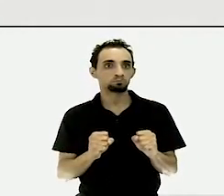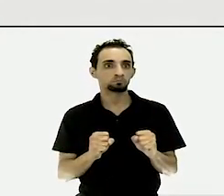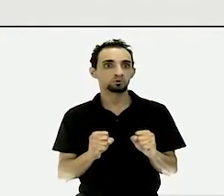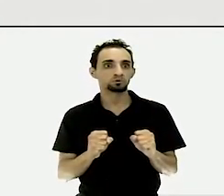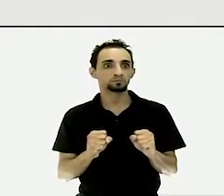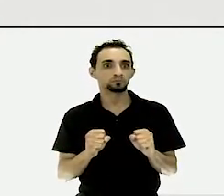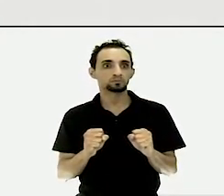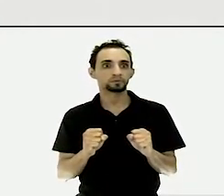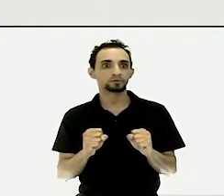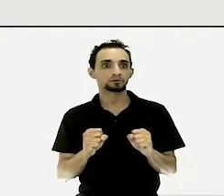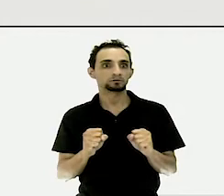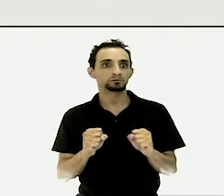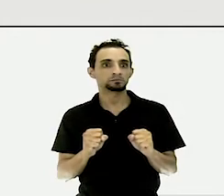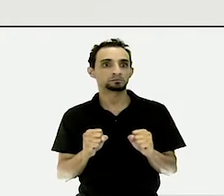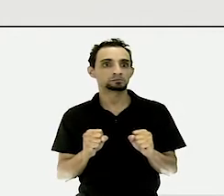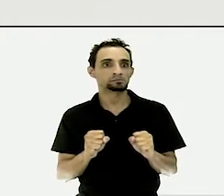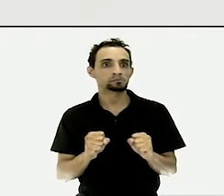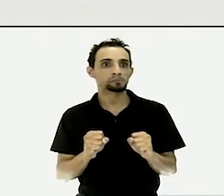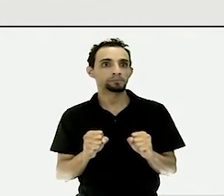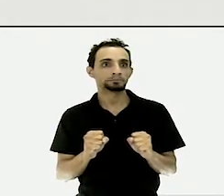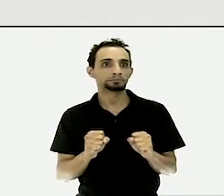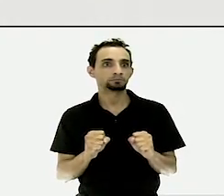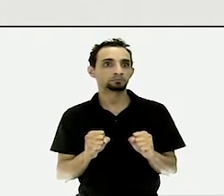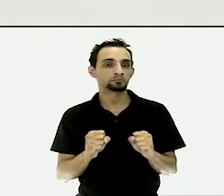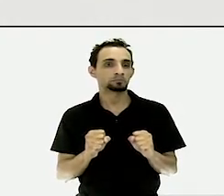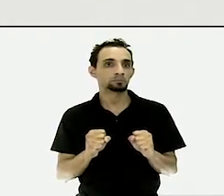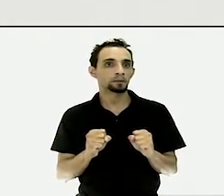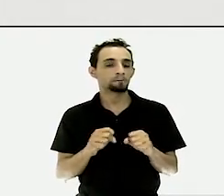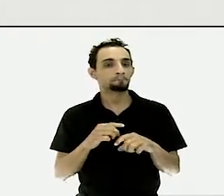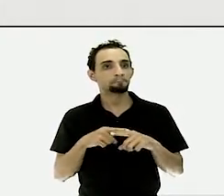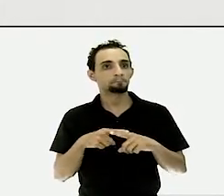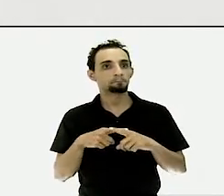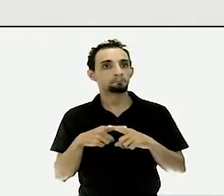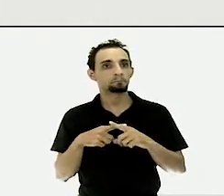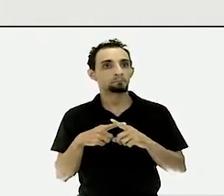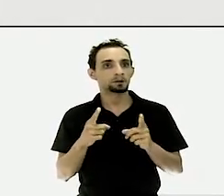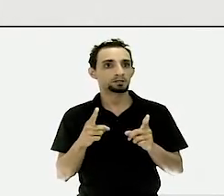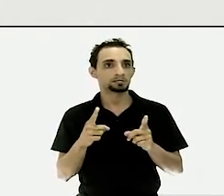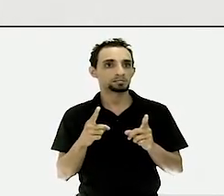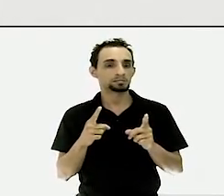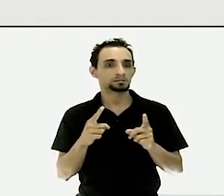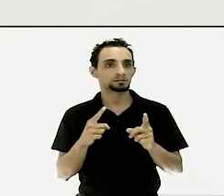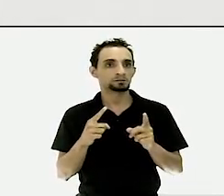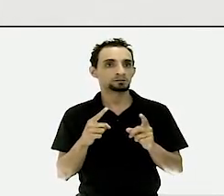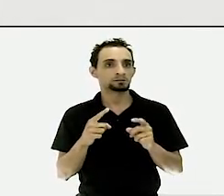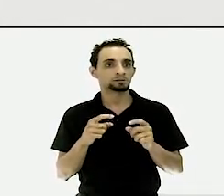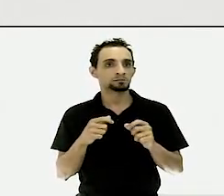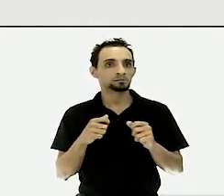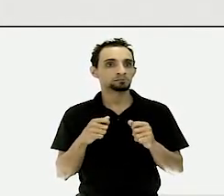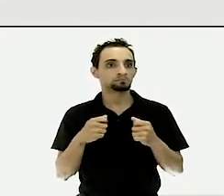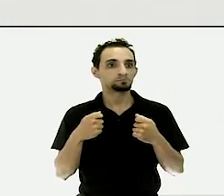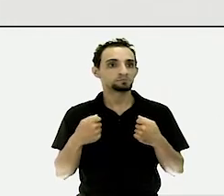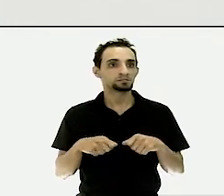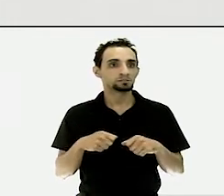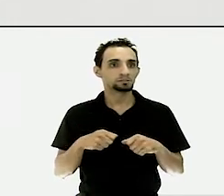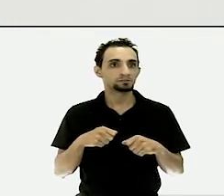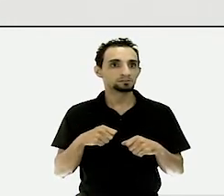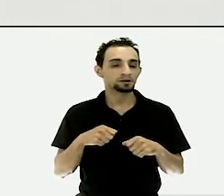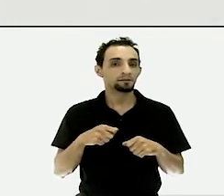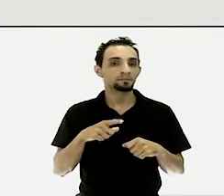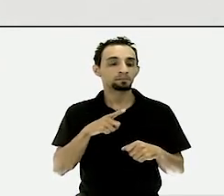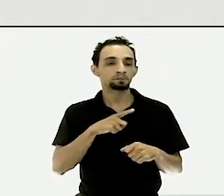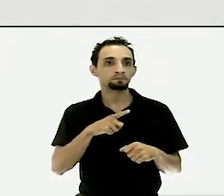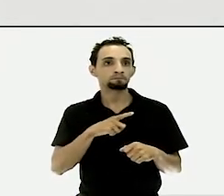trabalha na UPA, é um bombeiro, tinha passado para mim, semana passada, um projeto de Campinas, que nas escolas é ensinado